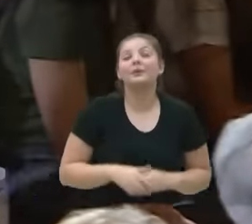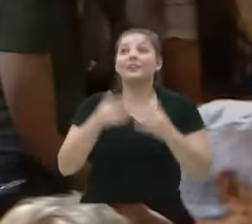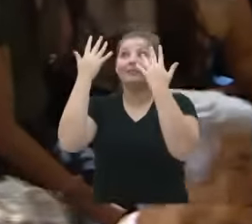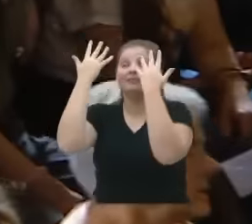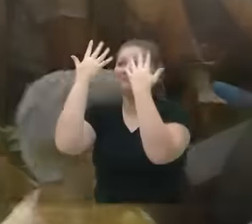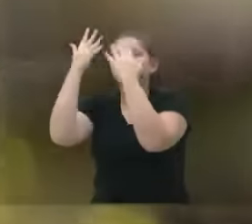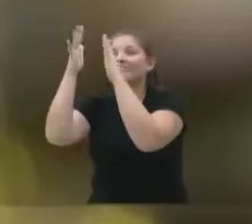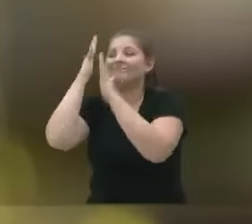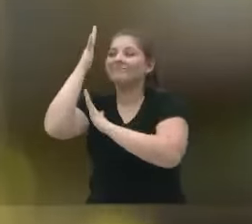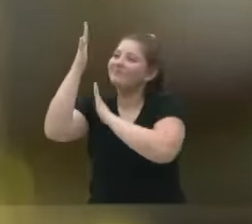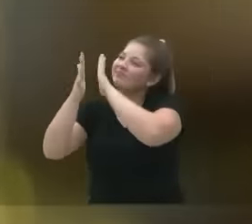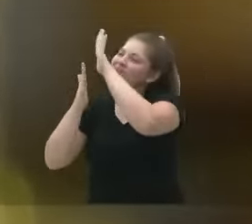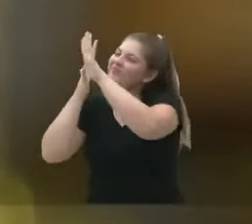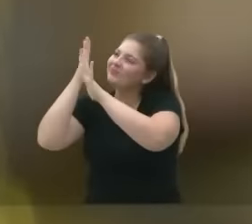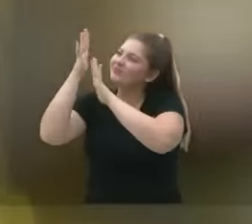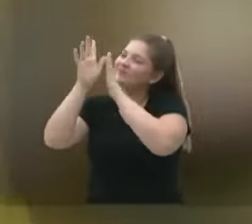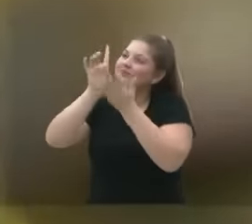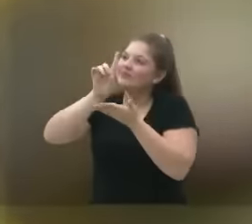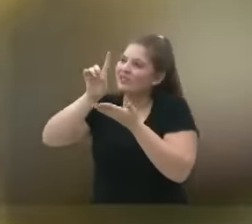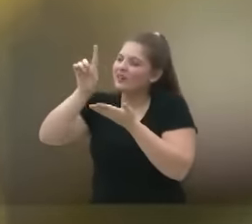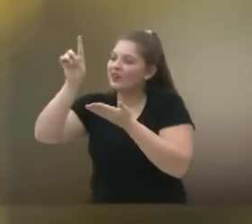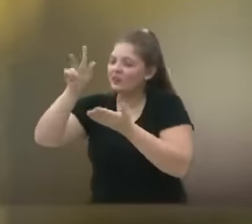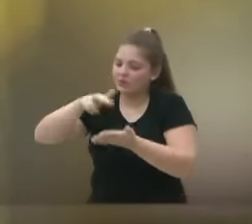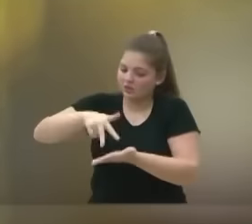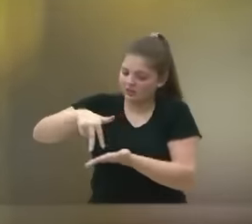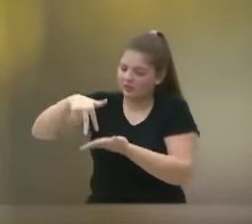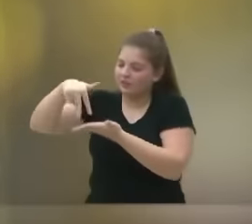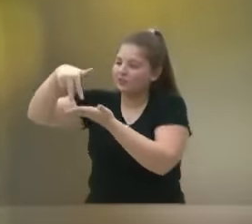Por entre aclamações Deus se